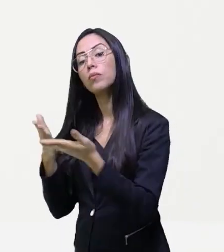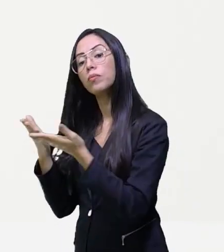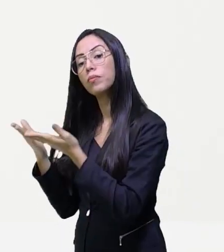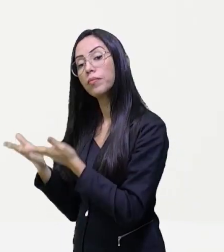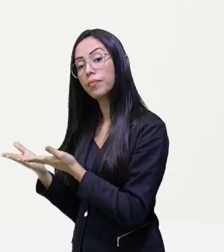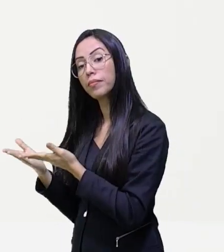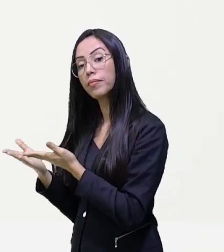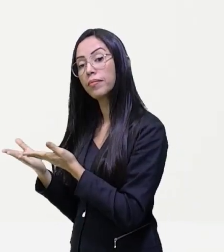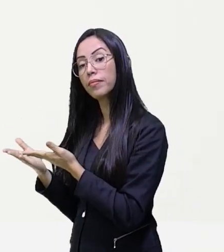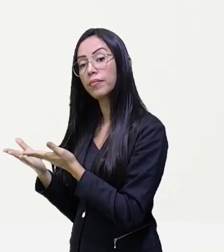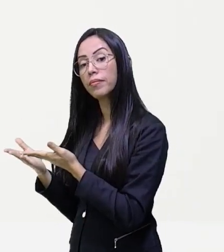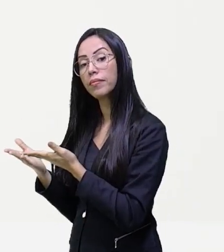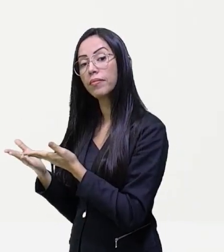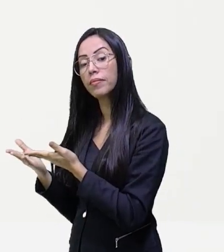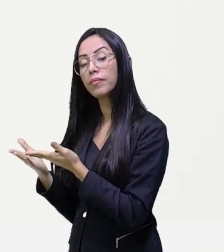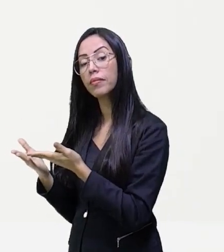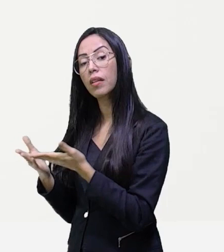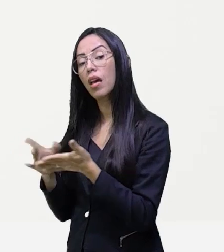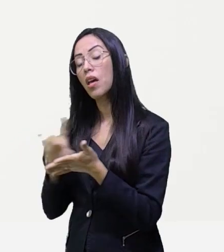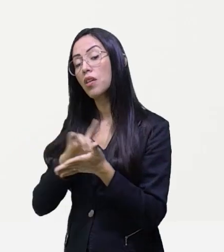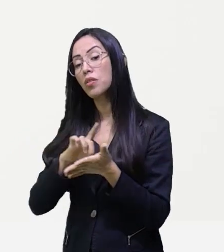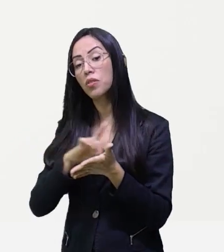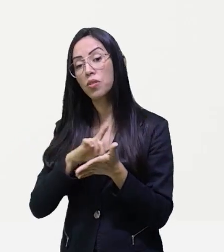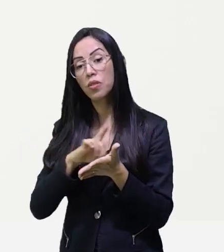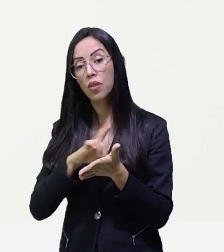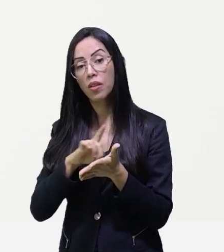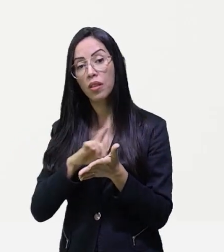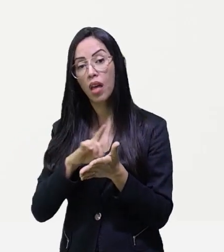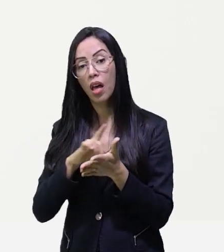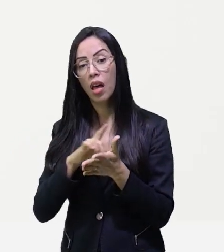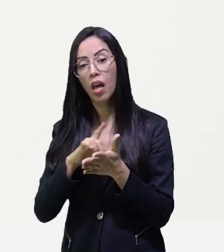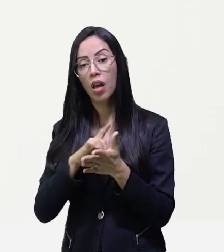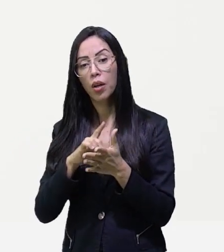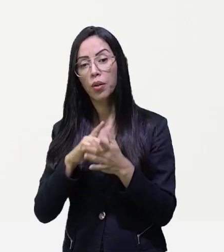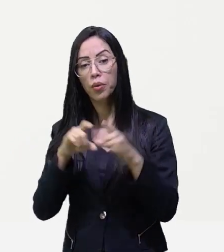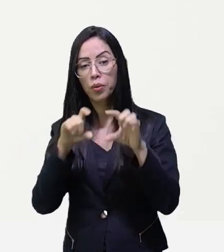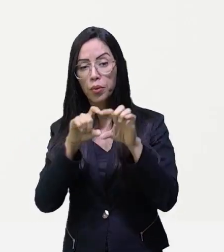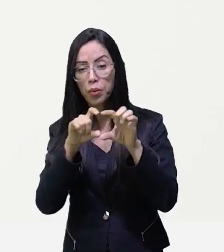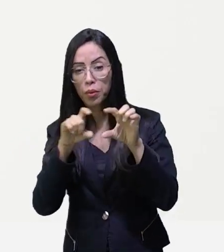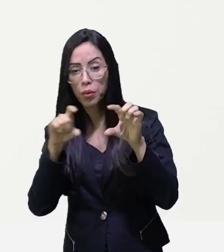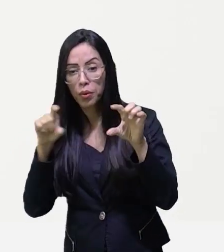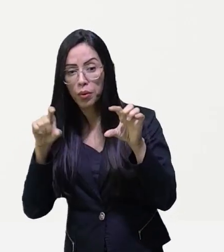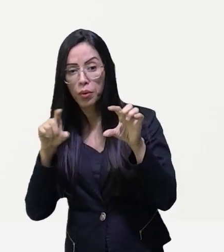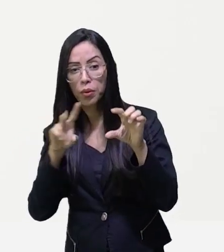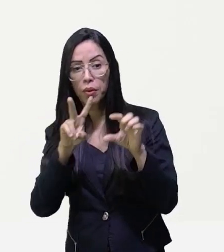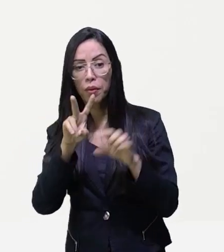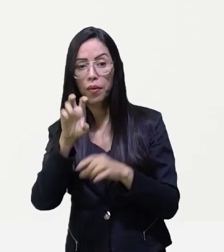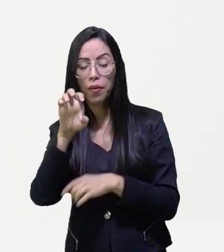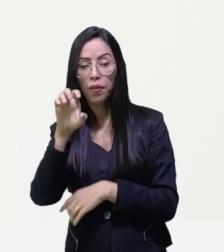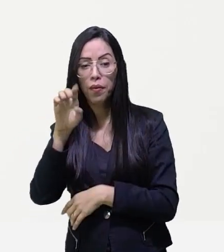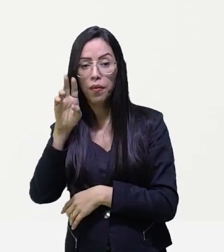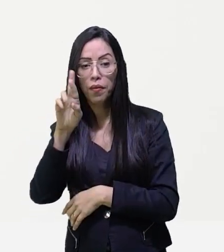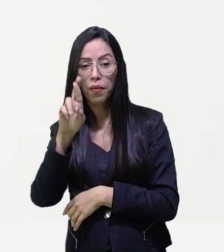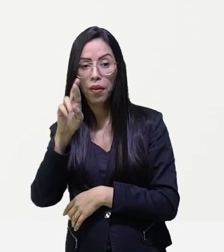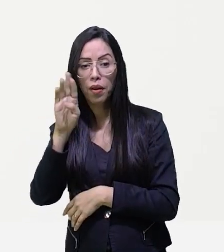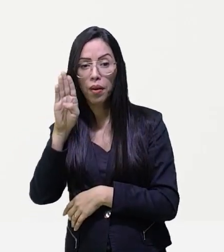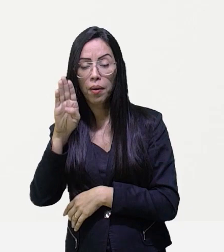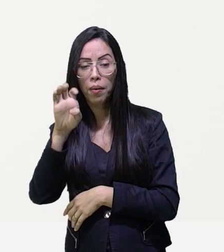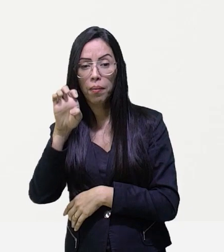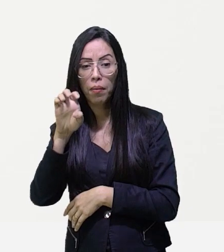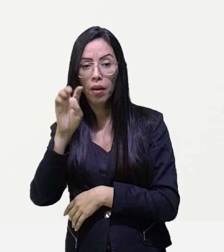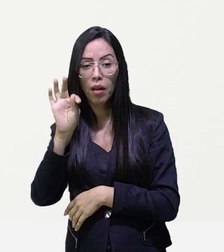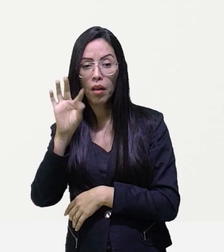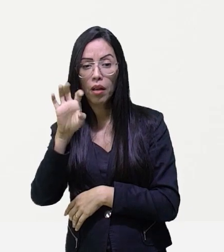Olha aqui, crianças, verbete de dicionário. Está aqui na imagem, olha aqui, um exemplo bem